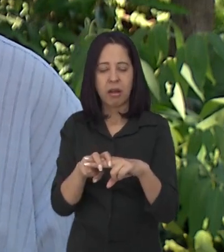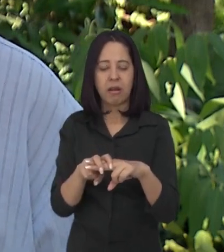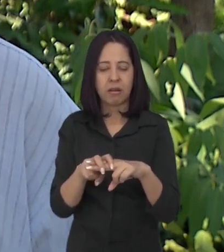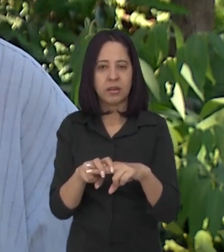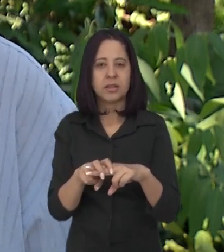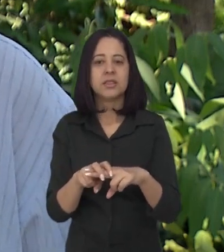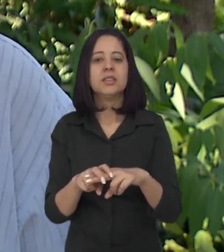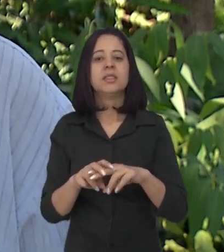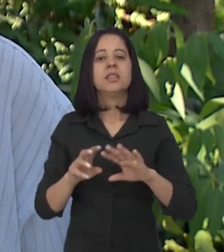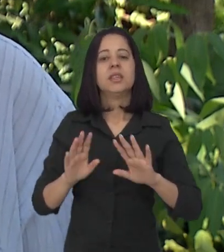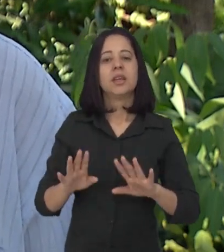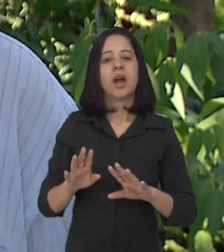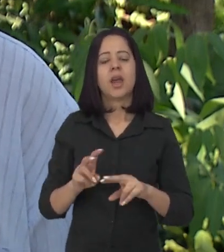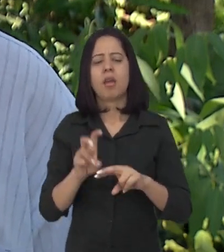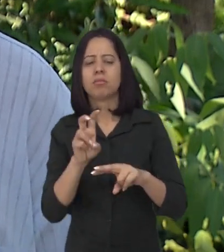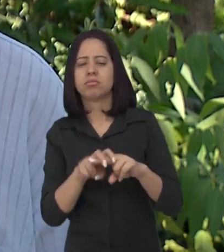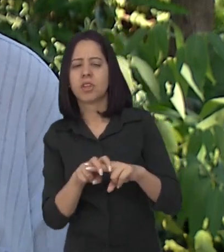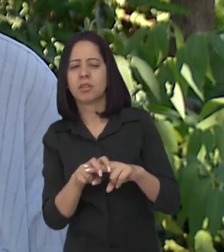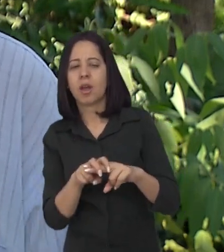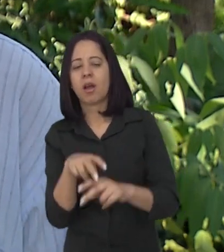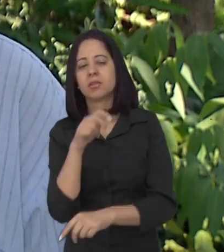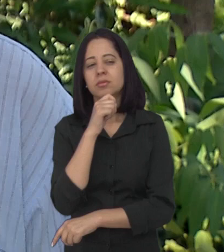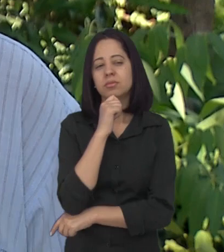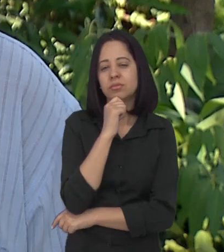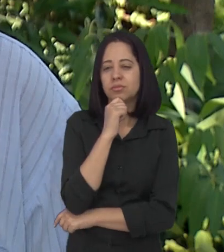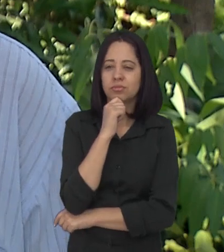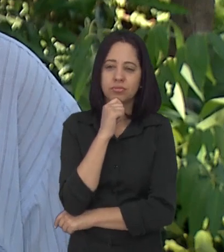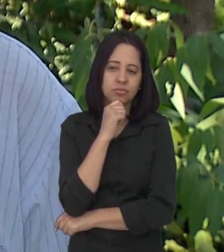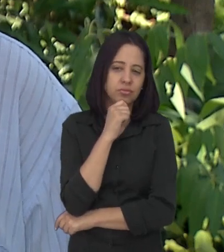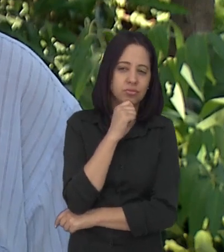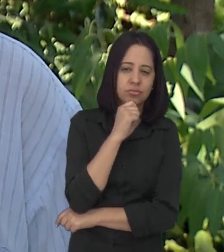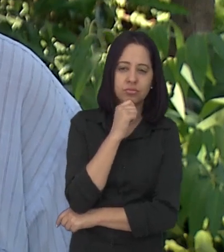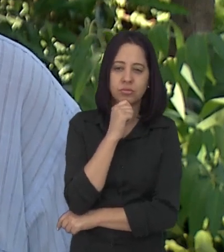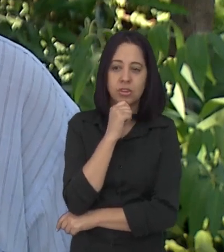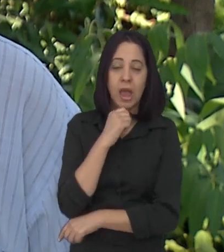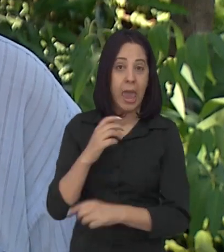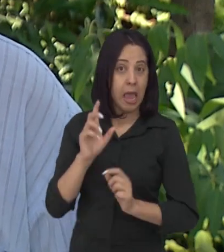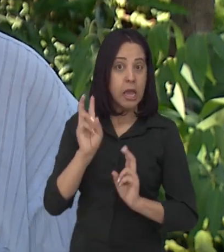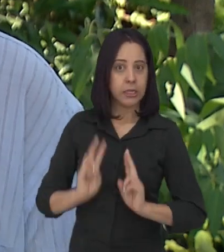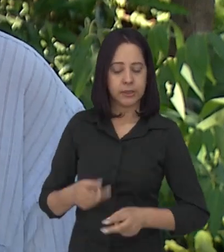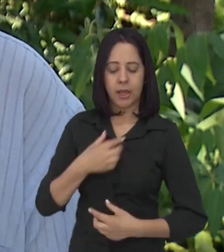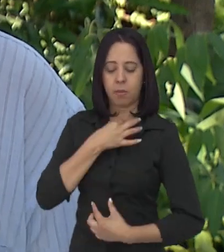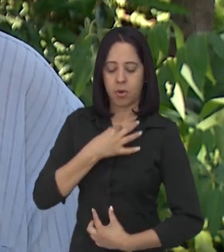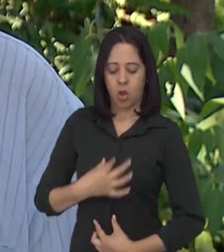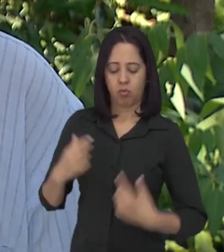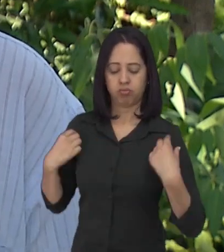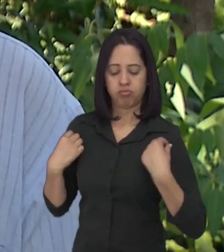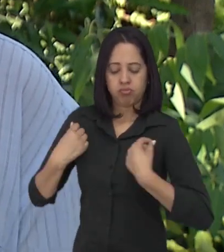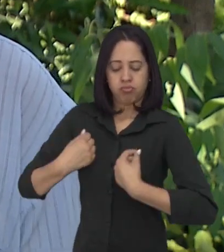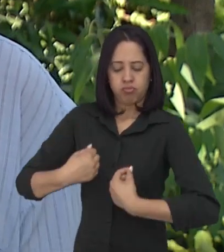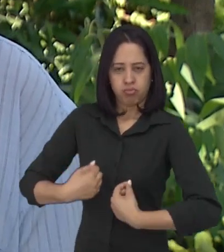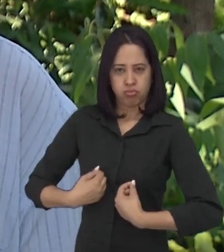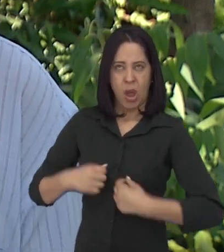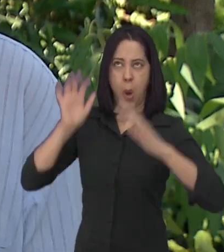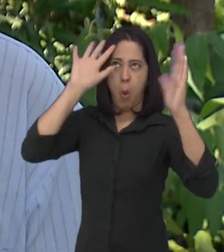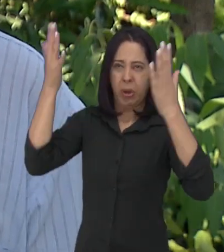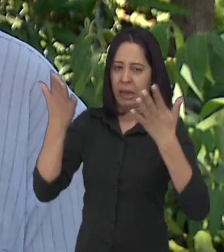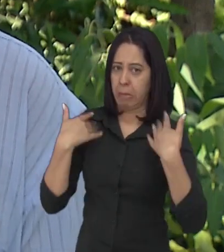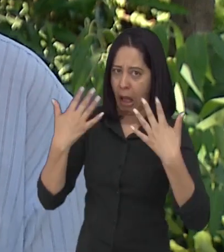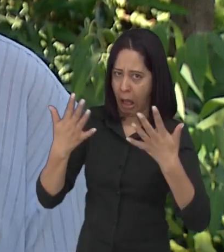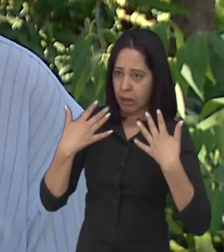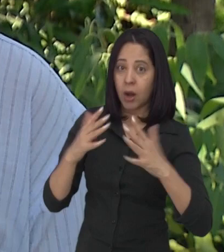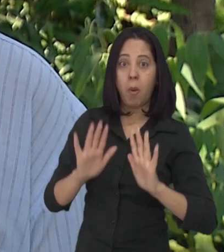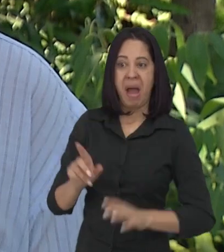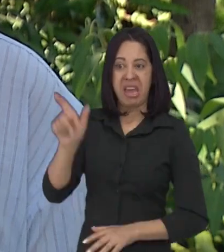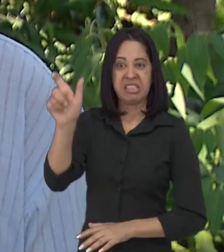se existe mais, e lá sentava e geralmente usava paletó, mesmo num local, numa época assim,